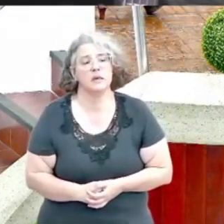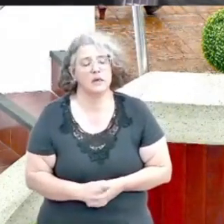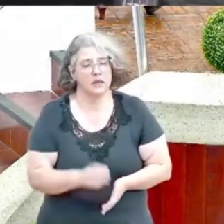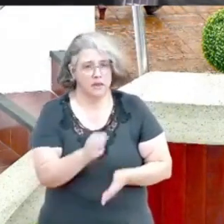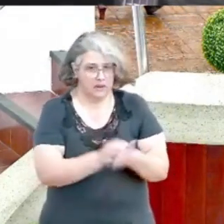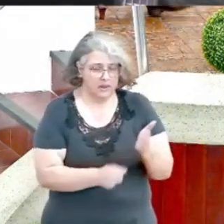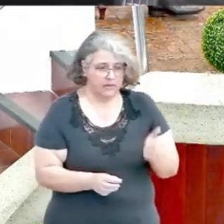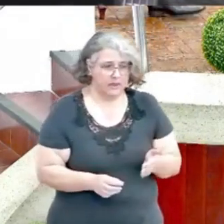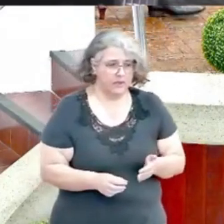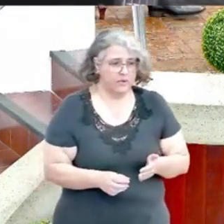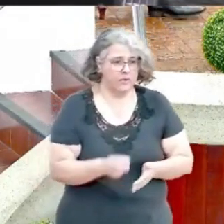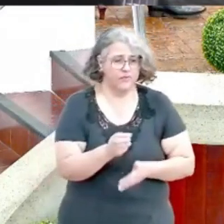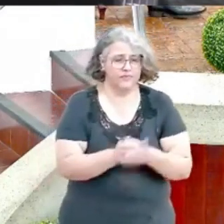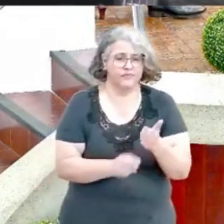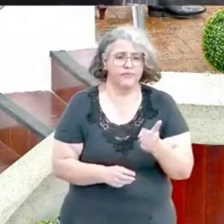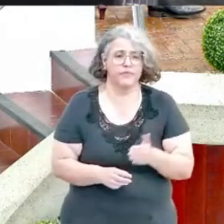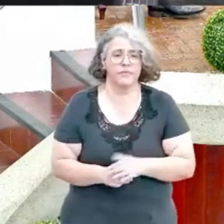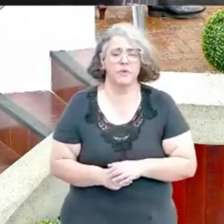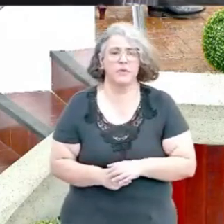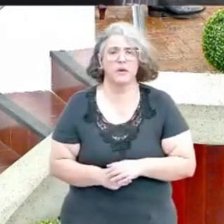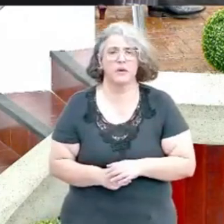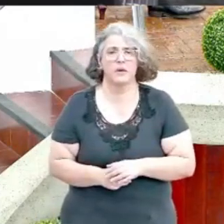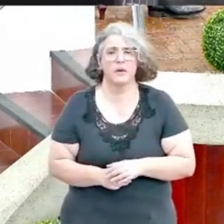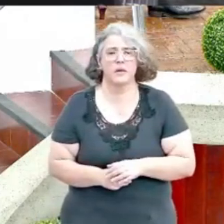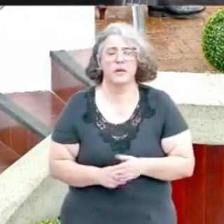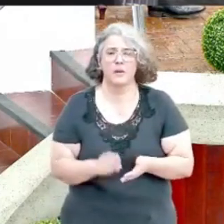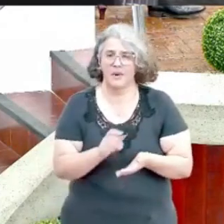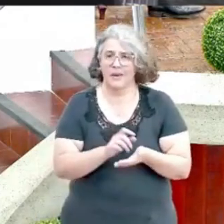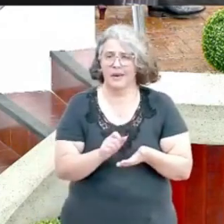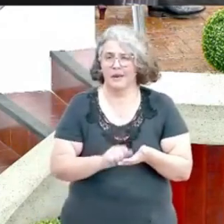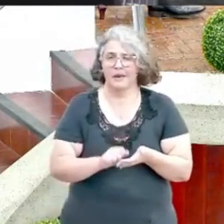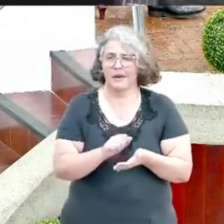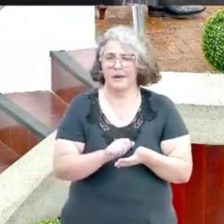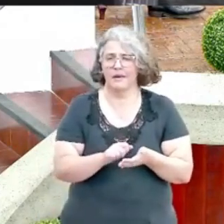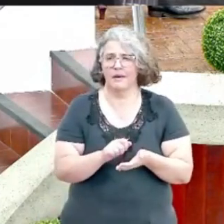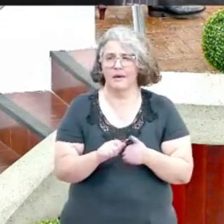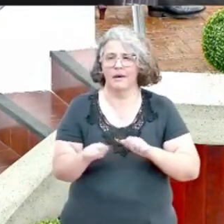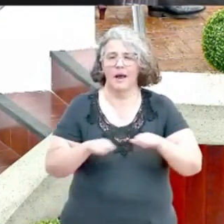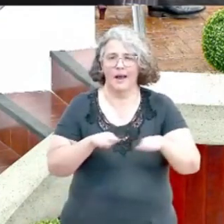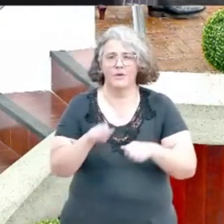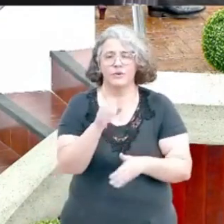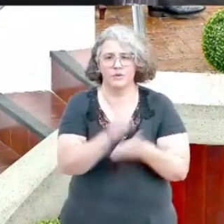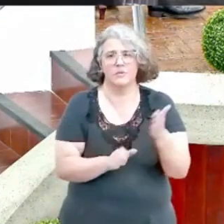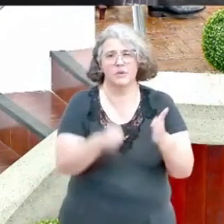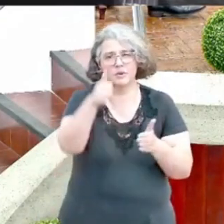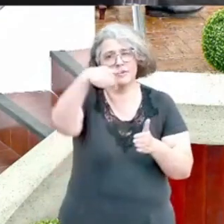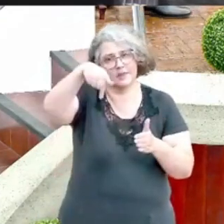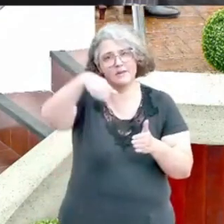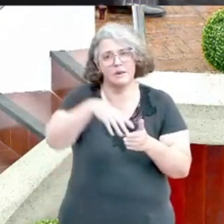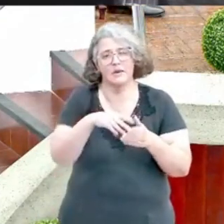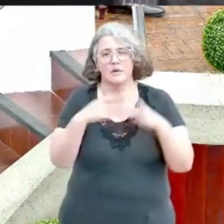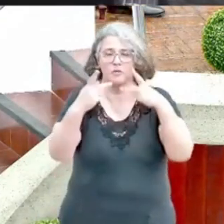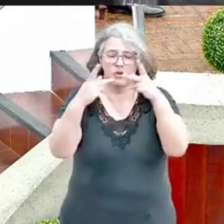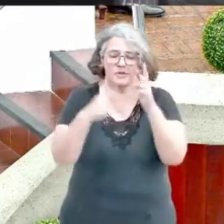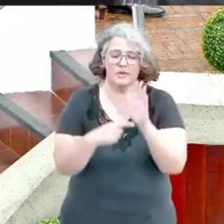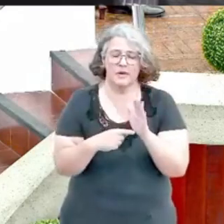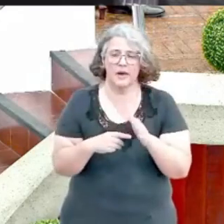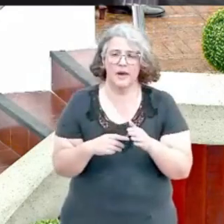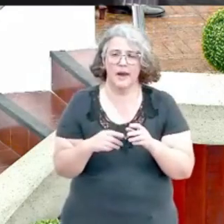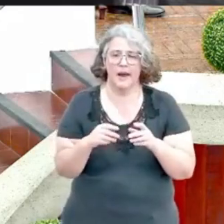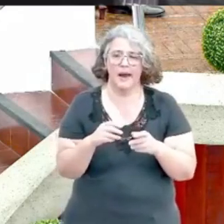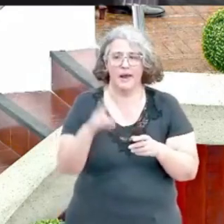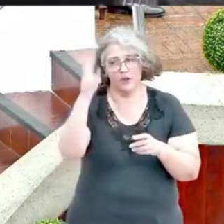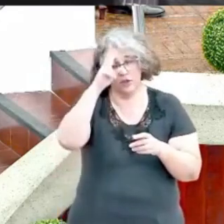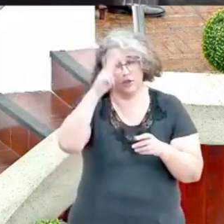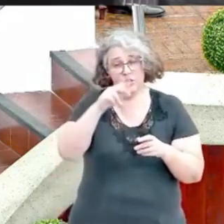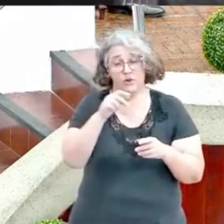17, Paulo, ou melhor, Lucas, recorda a história de Paulo em Tessalônica. E o próprio Paulo